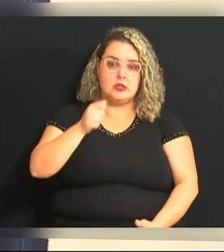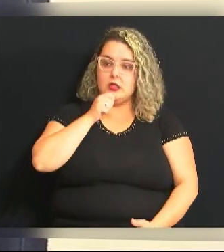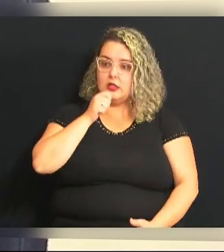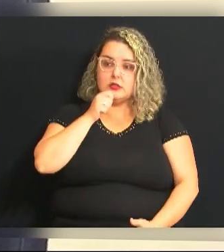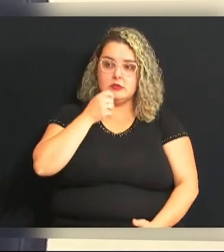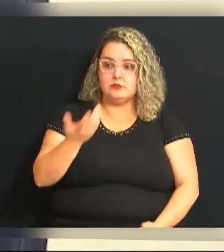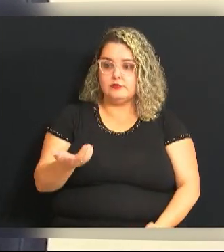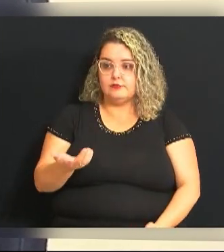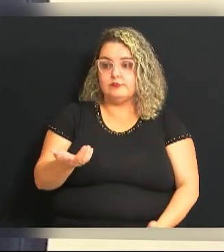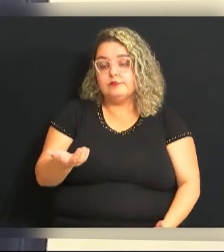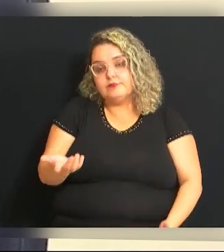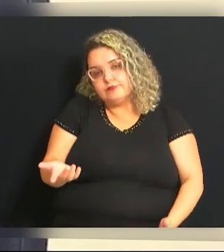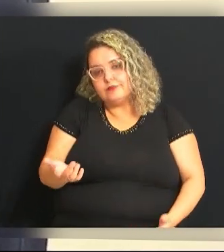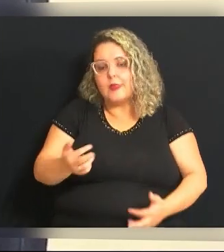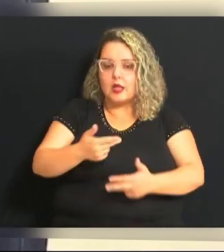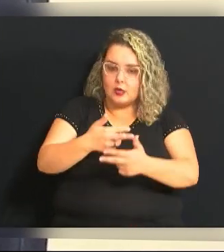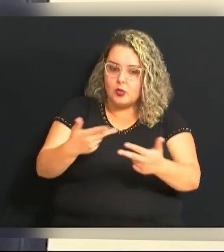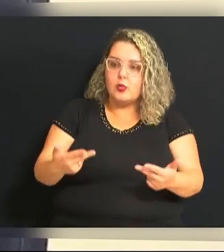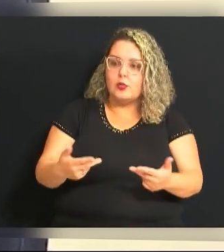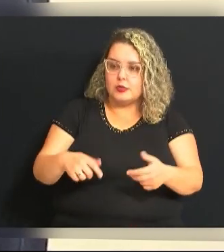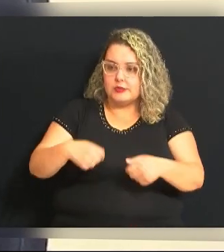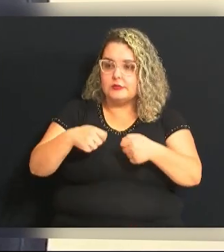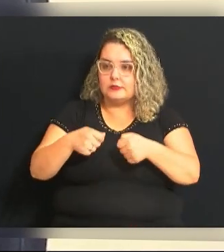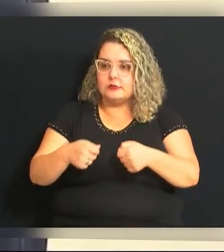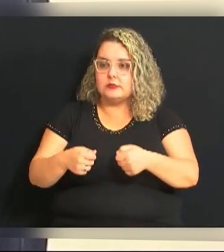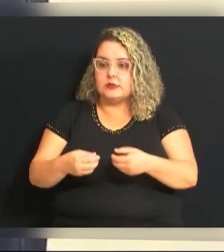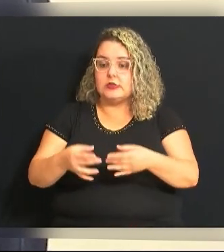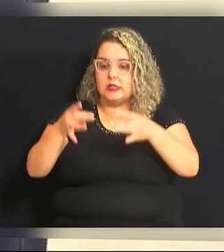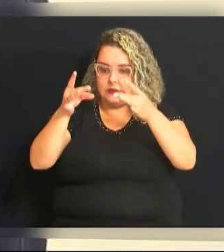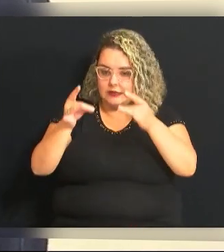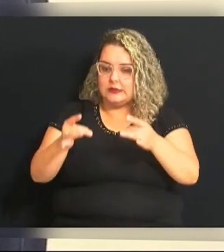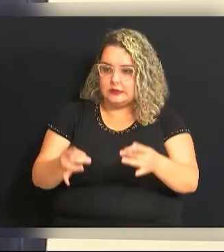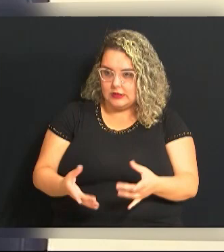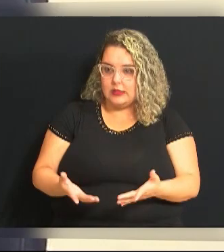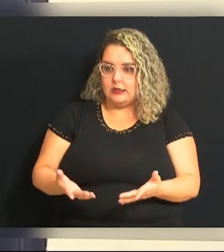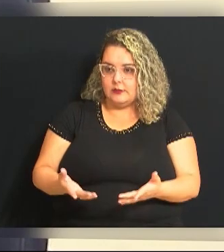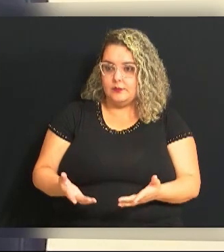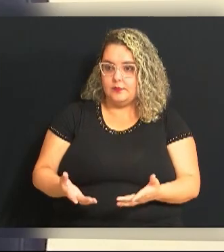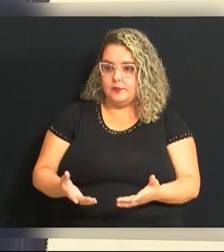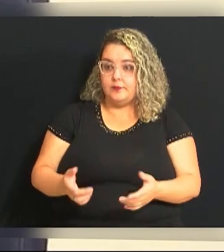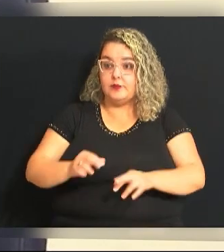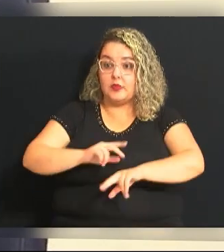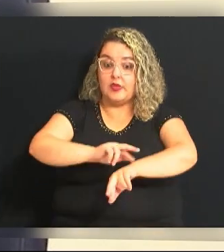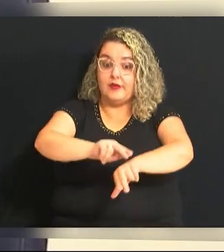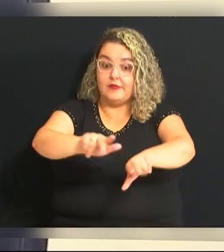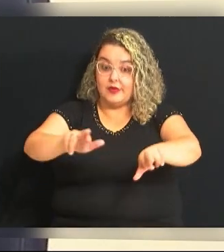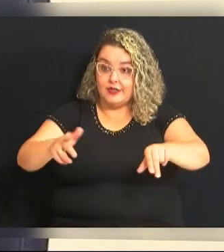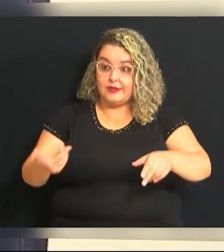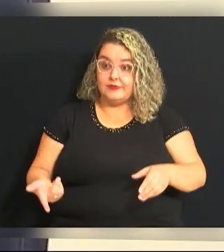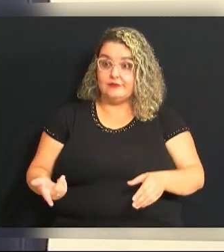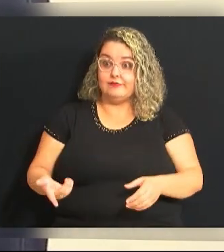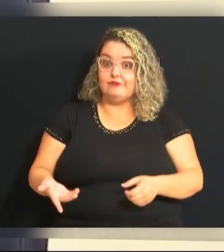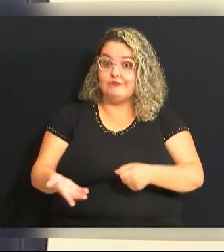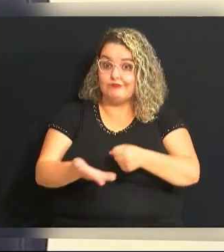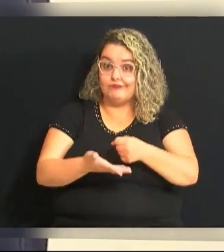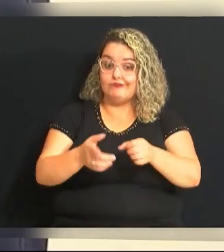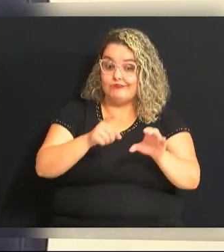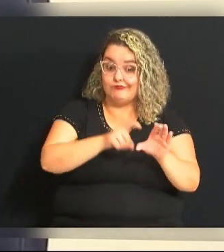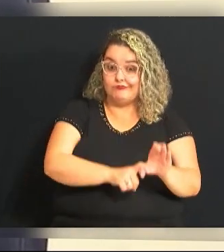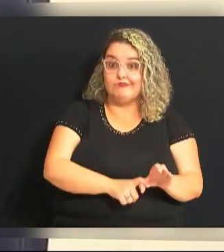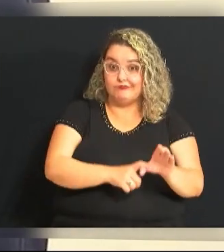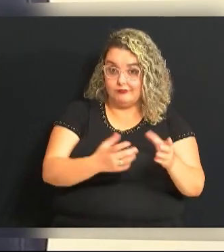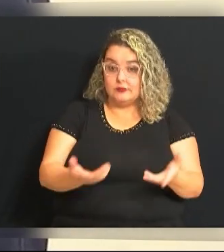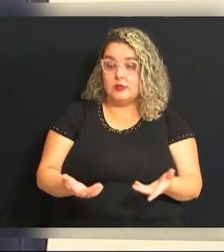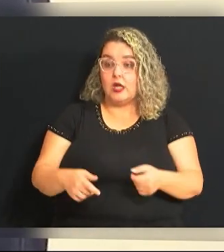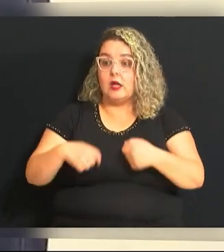não há uma série de coisas que precisam ser estabelecidas ainda para que, assim, há muitas variáveis pendentes para que nós